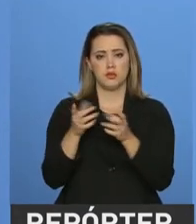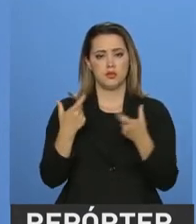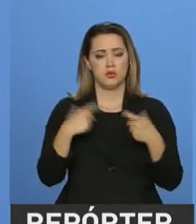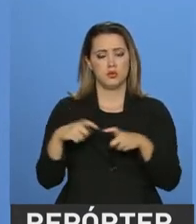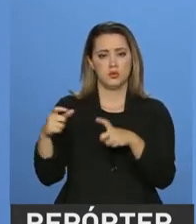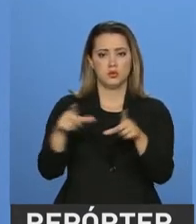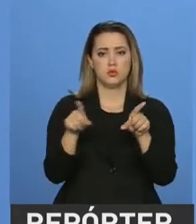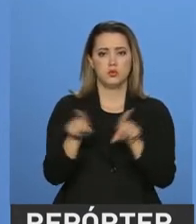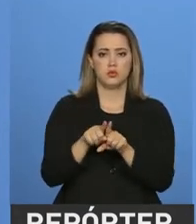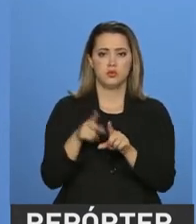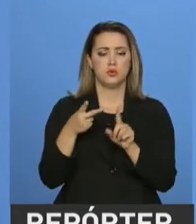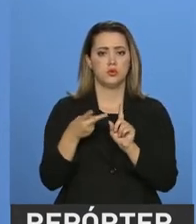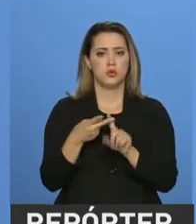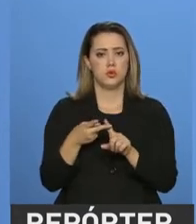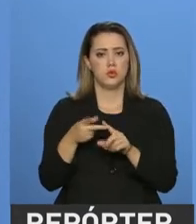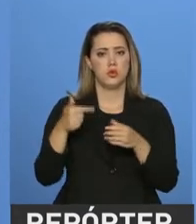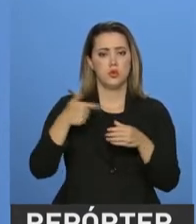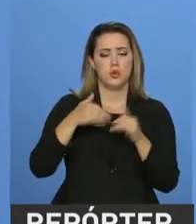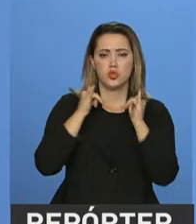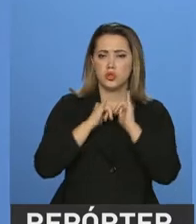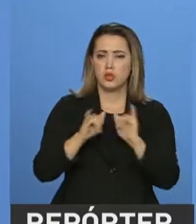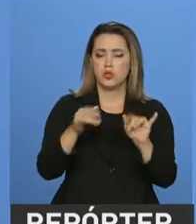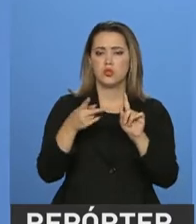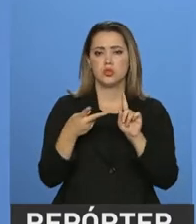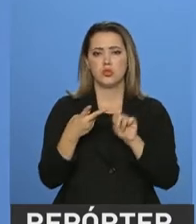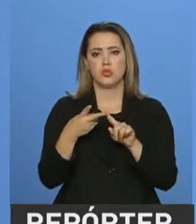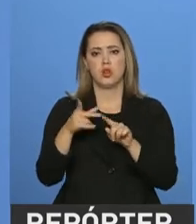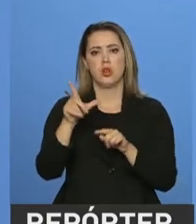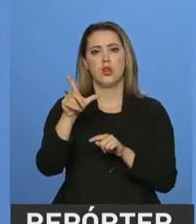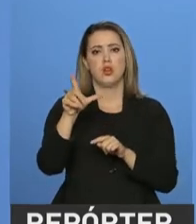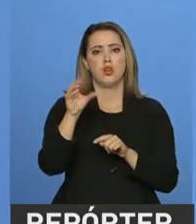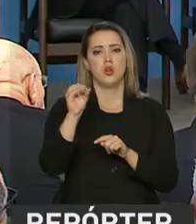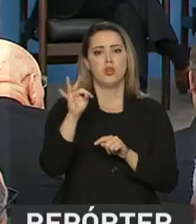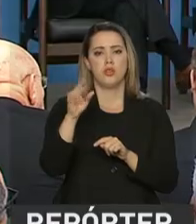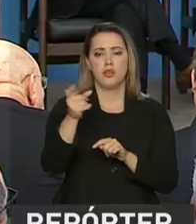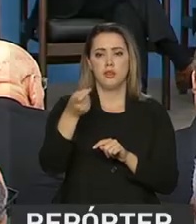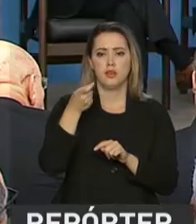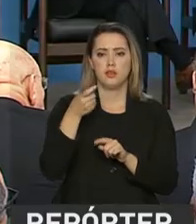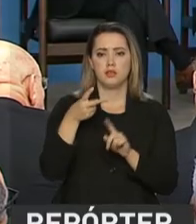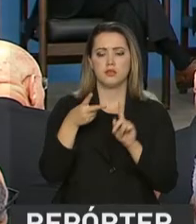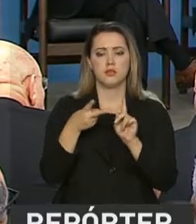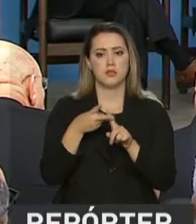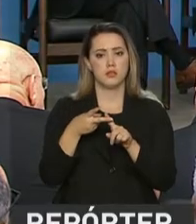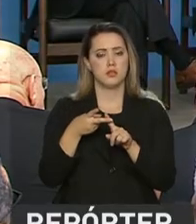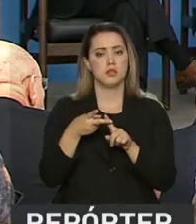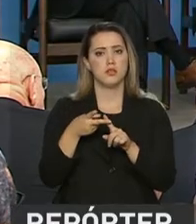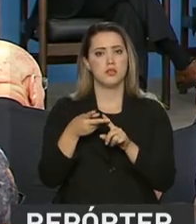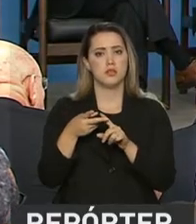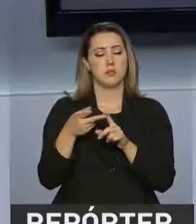elétrica vamos ter o leão da loteca loteria instantânea